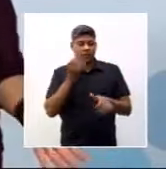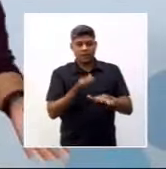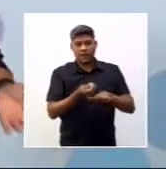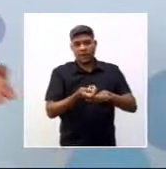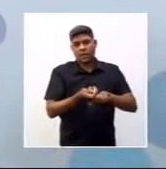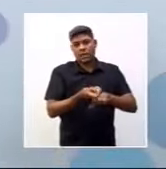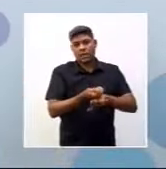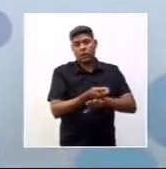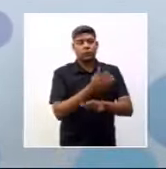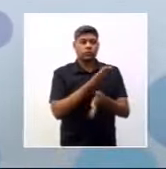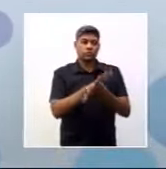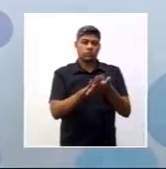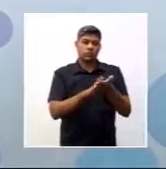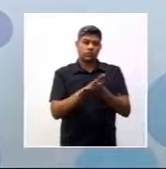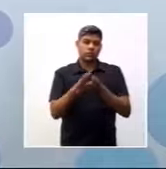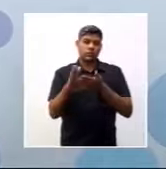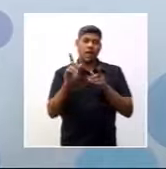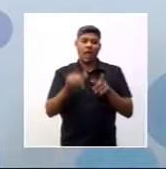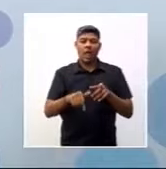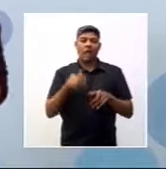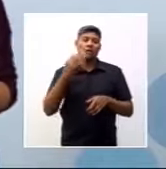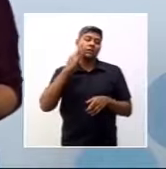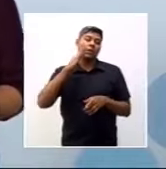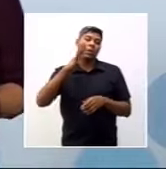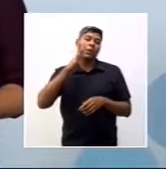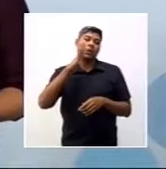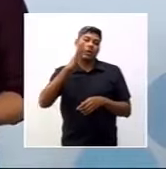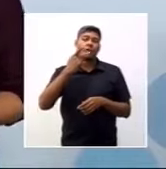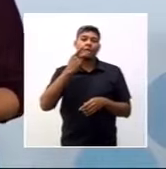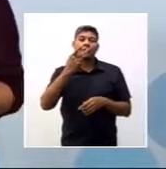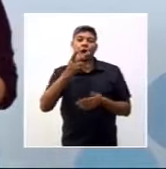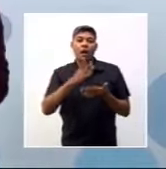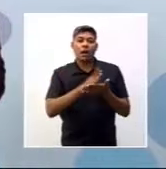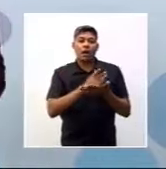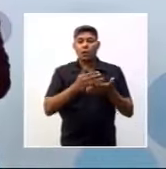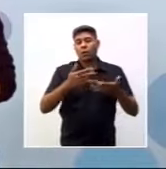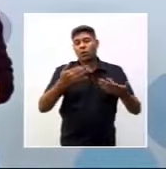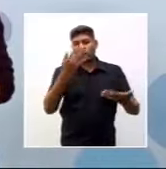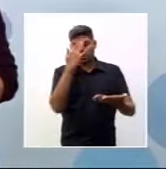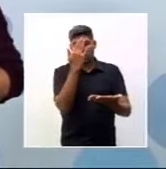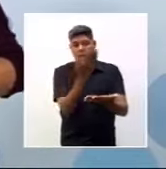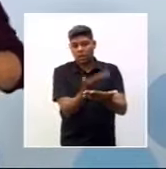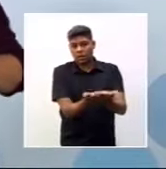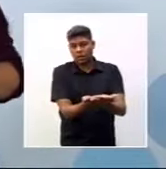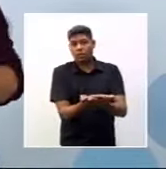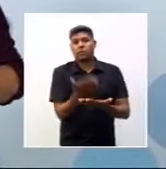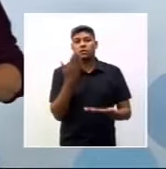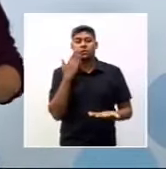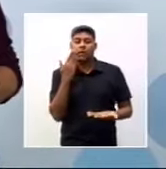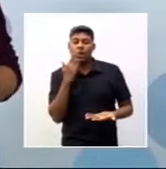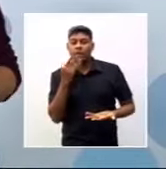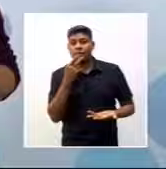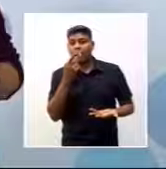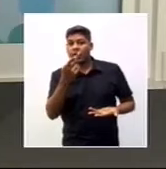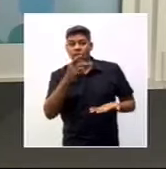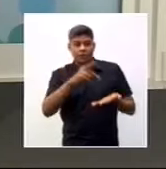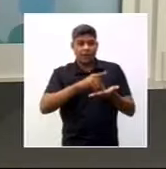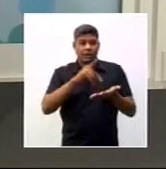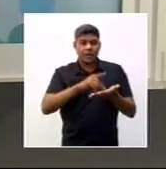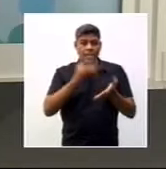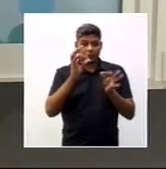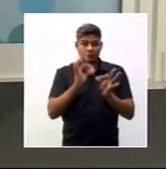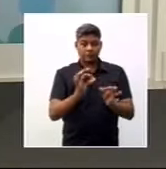água fé em deus porque isso é uma teoria quando a gente fala alguma coisa que a gente acredita que seja a gente não tá dizendo uma verdade